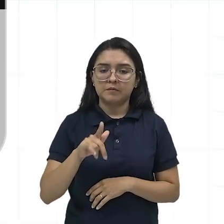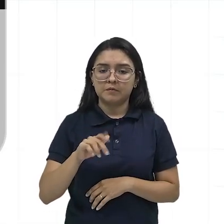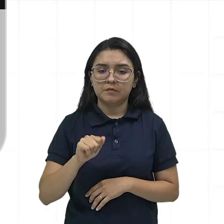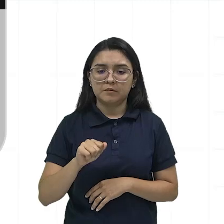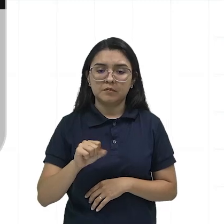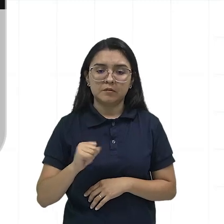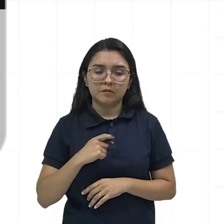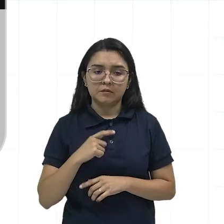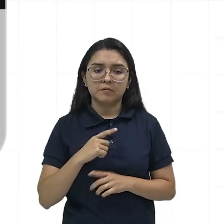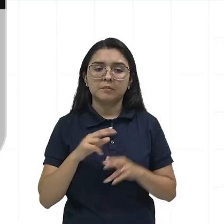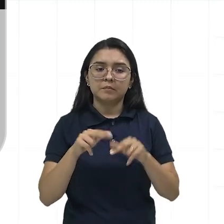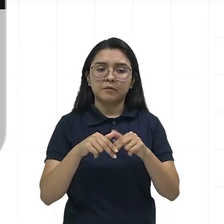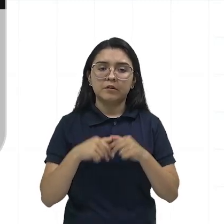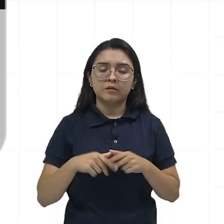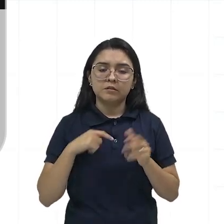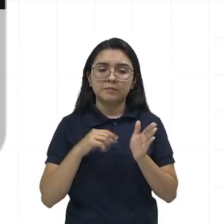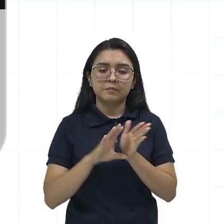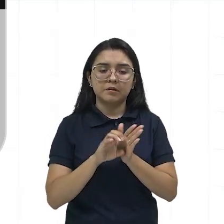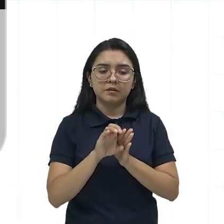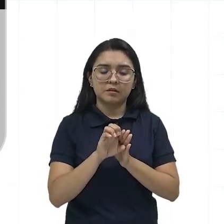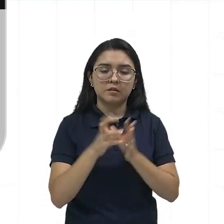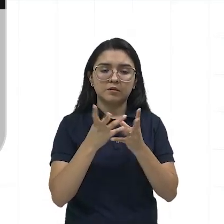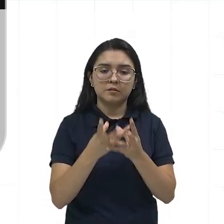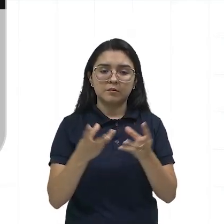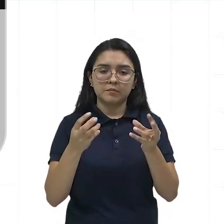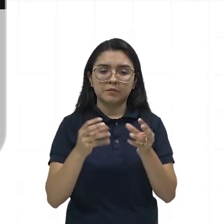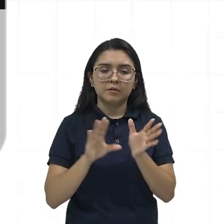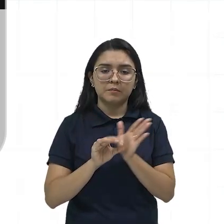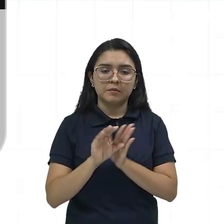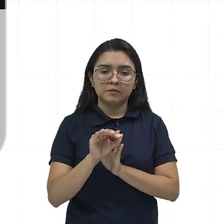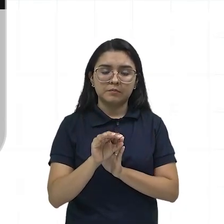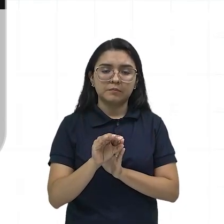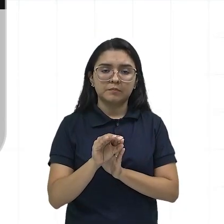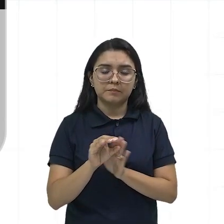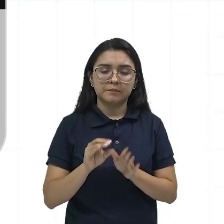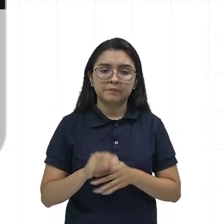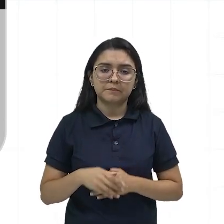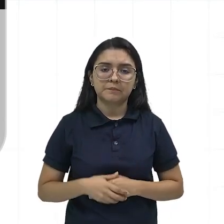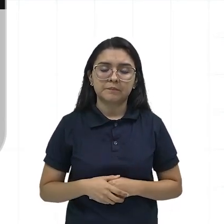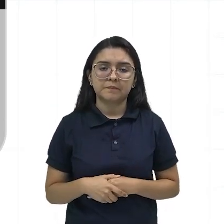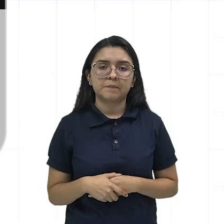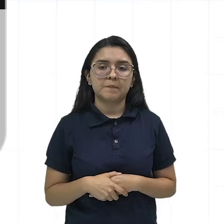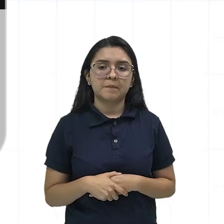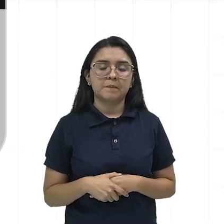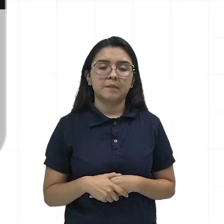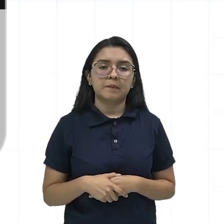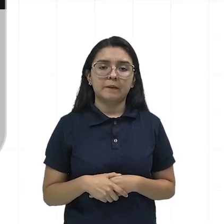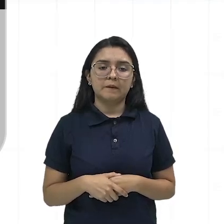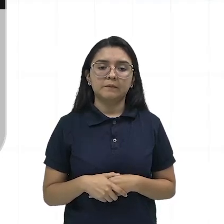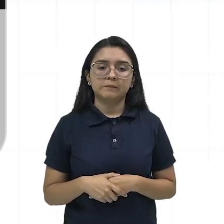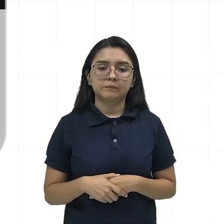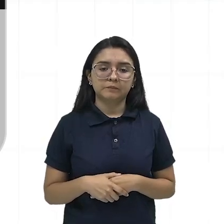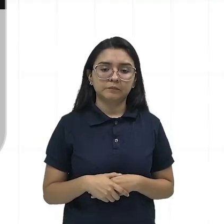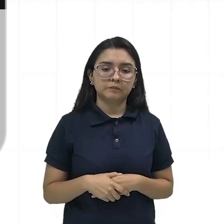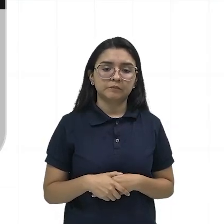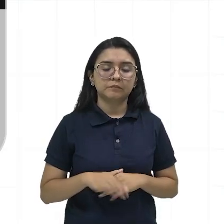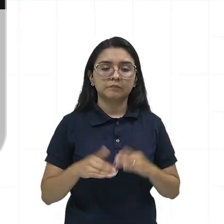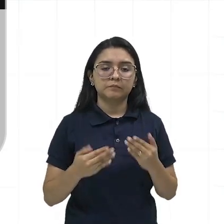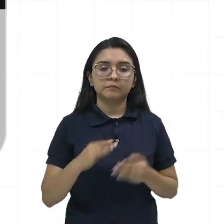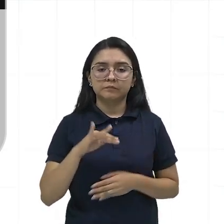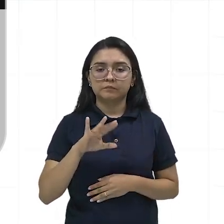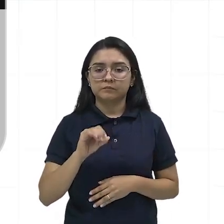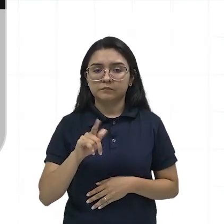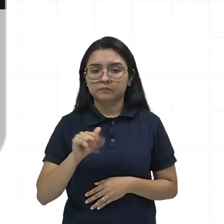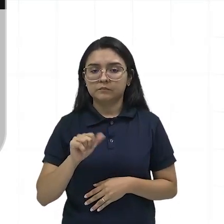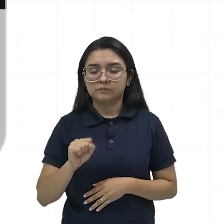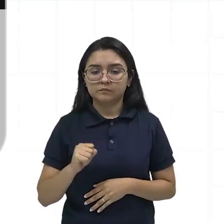a partir da decomposição que é feita pelas bactérias, né? Esse biogás